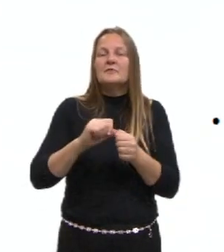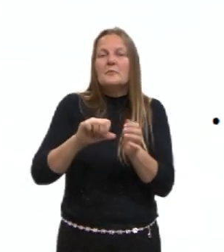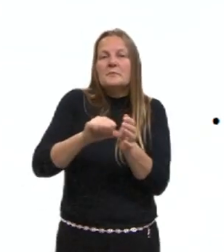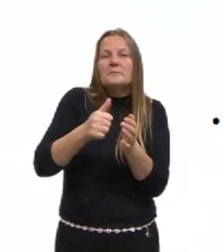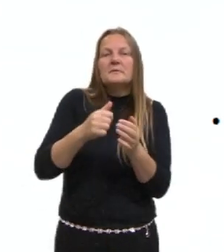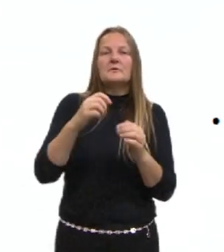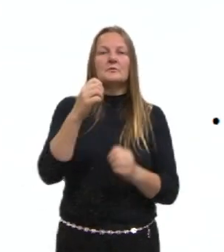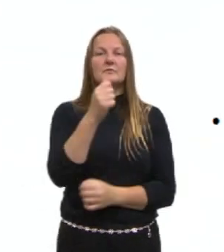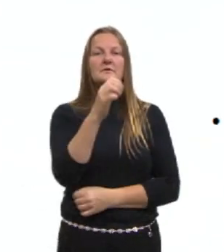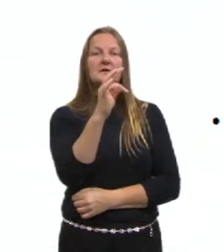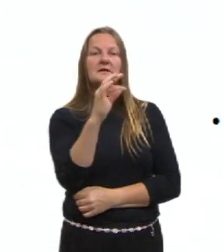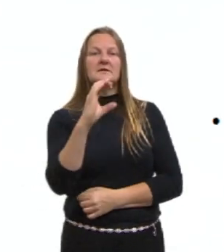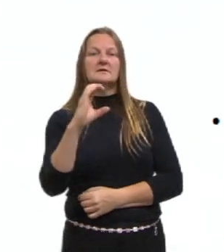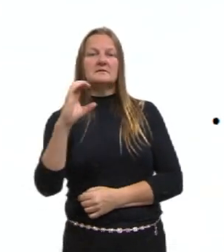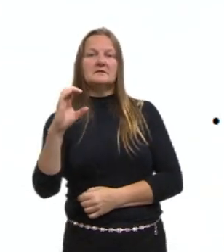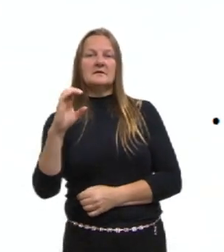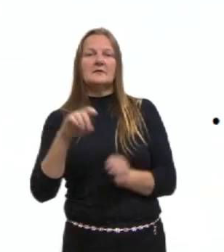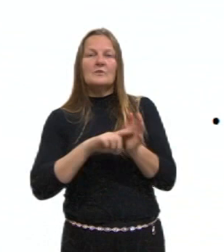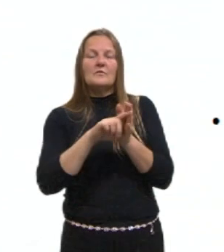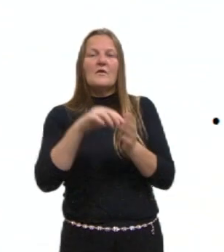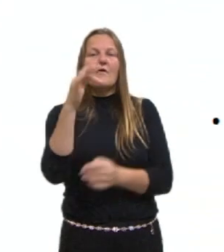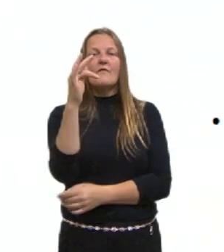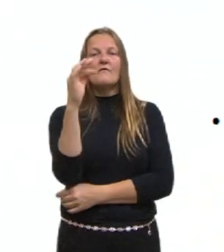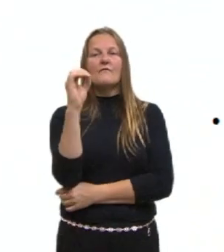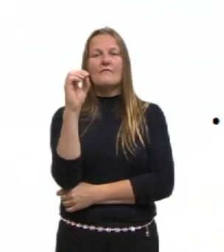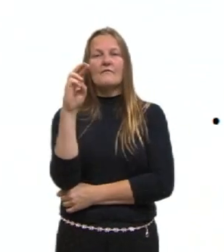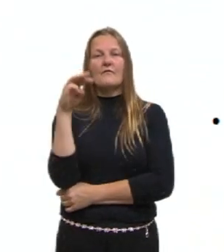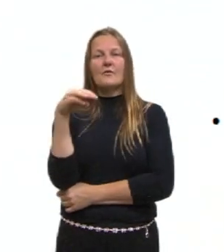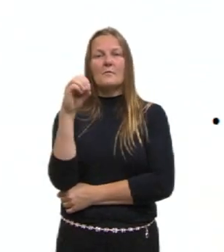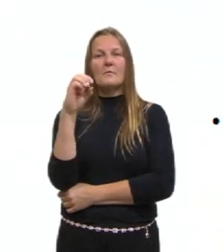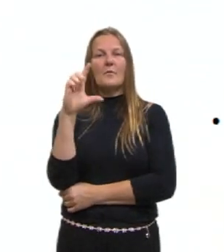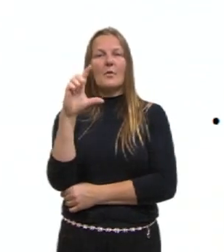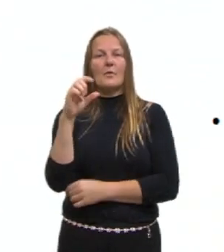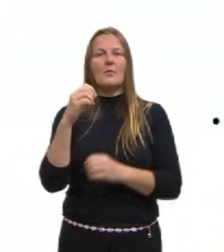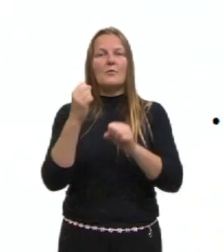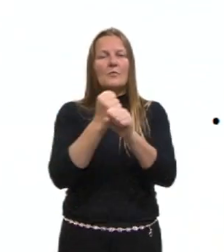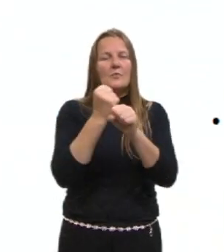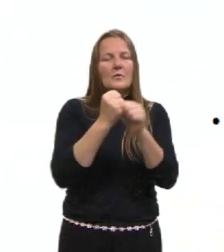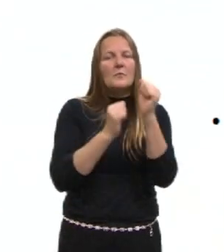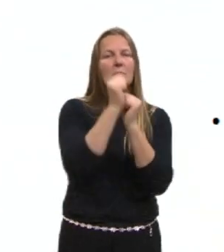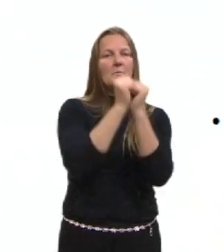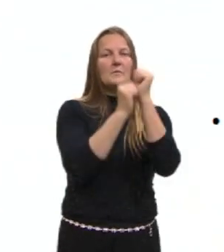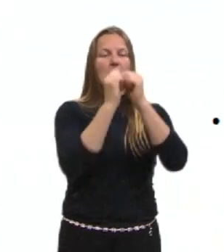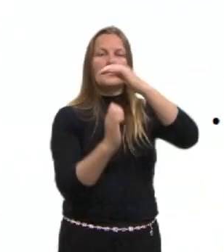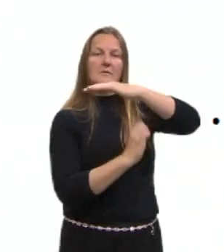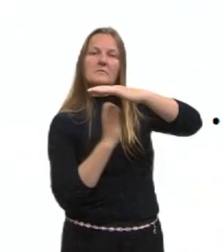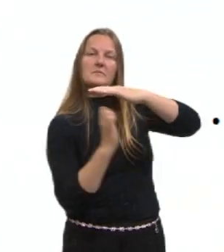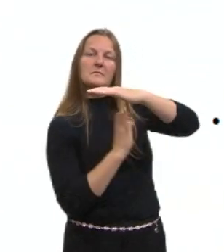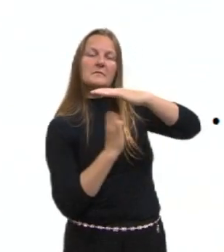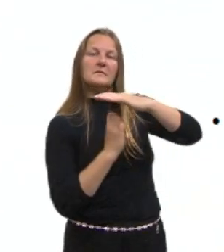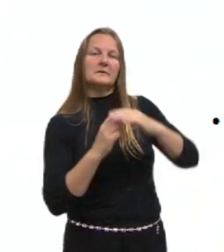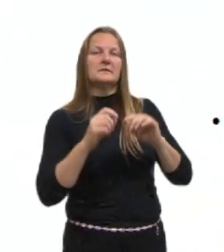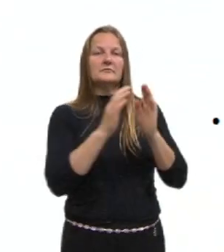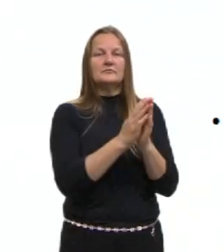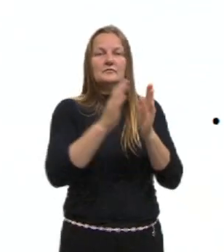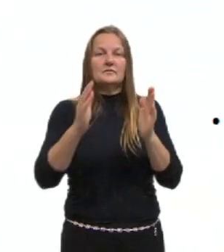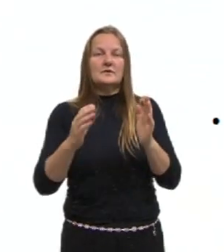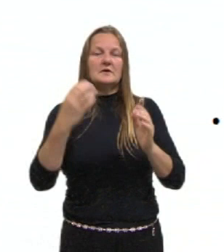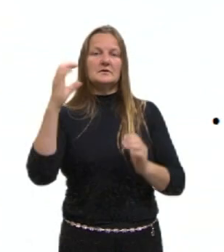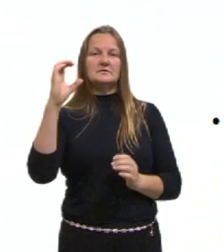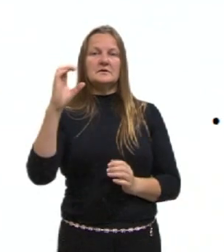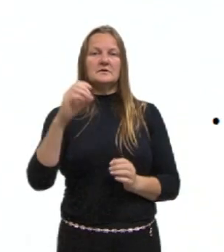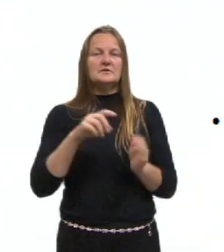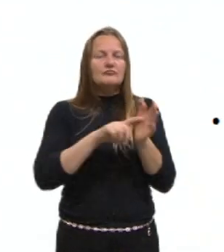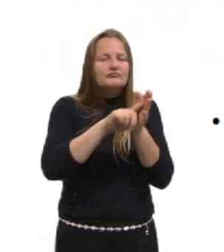lá TCC foi de rastreamento do formol numa produção de uma indústria de MDF e MDP. Então, como que é essa parte da ciência? coleta